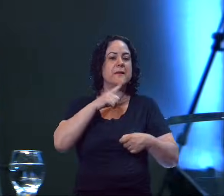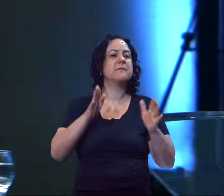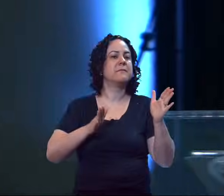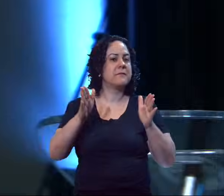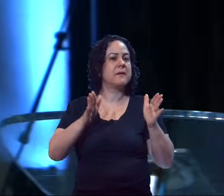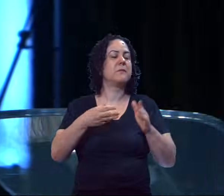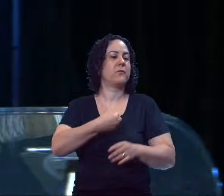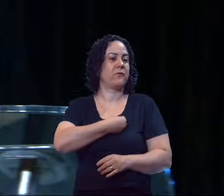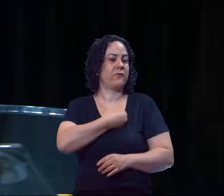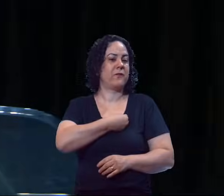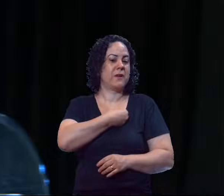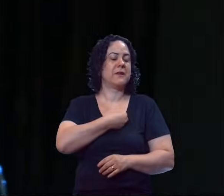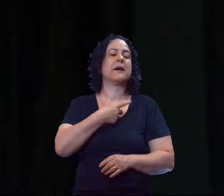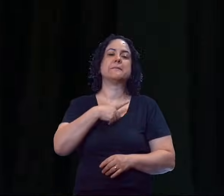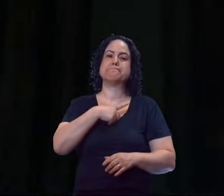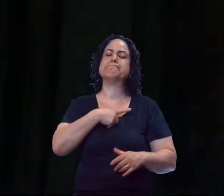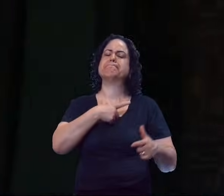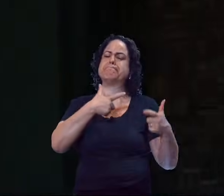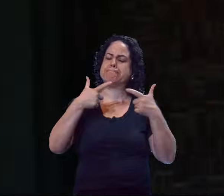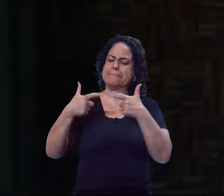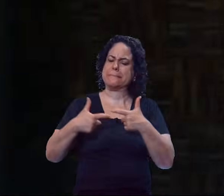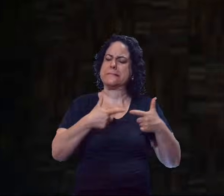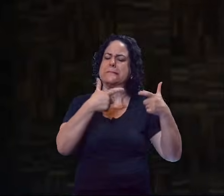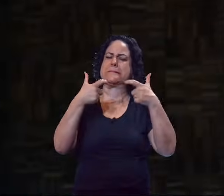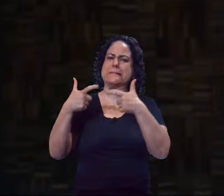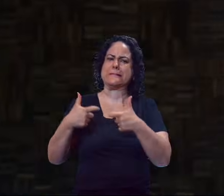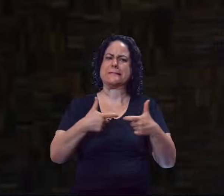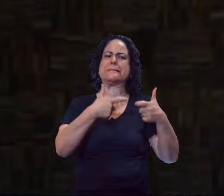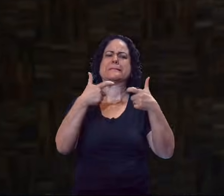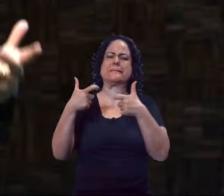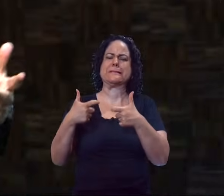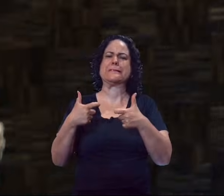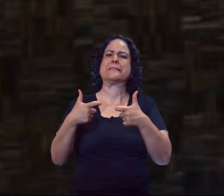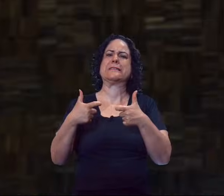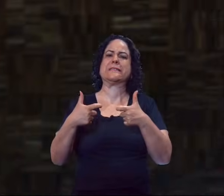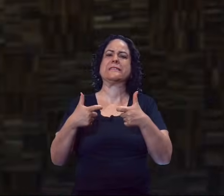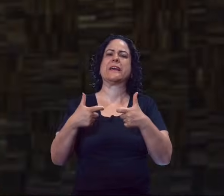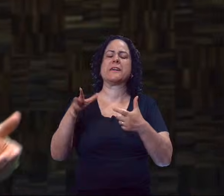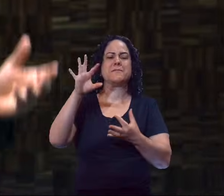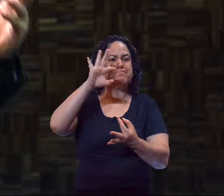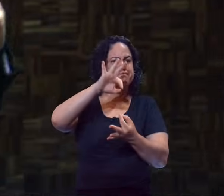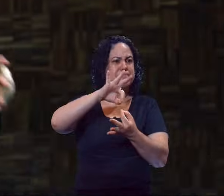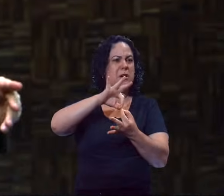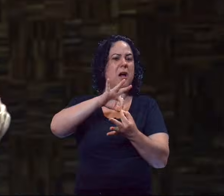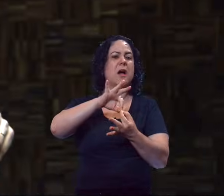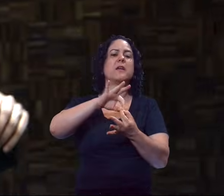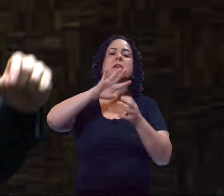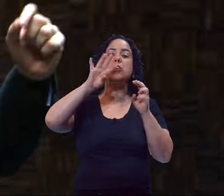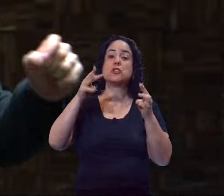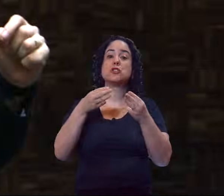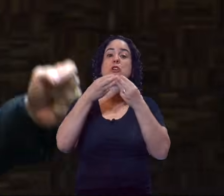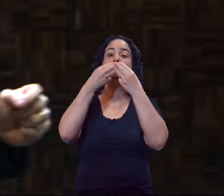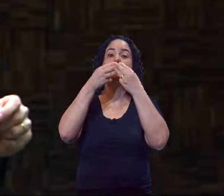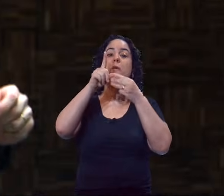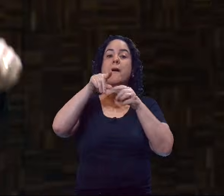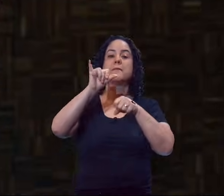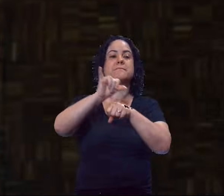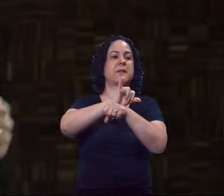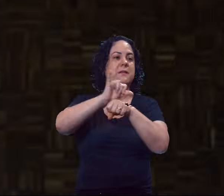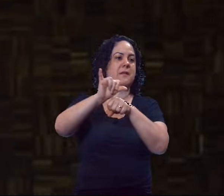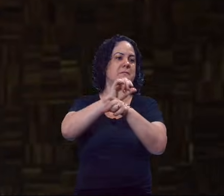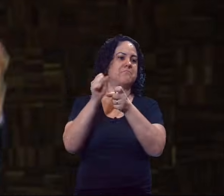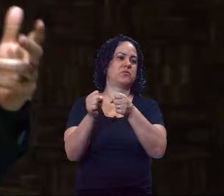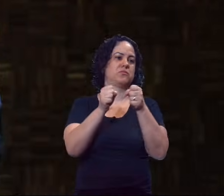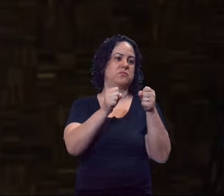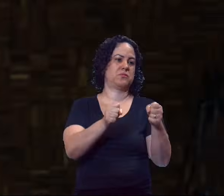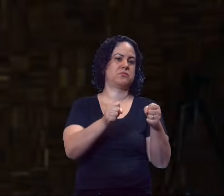de batalhas e tipos de guerras espirituais, cujo jejum é uma ferramenta